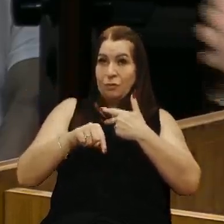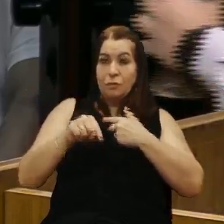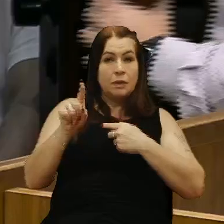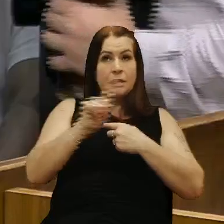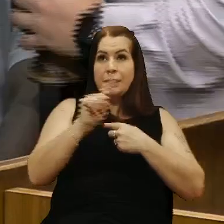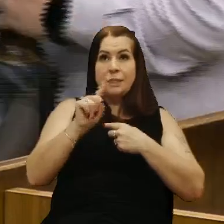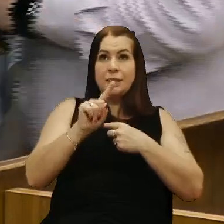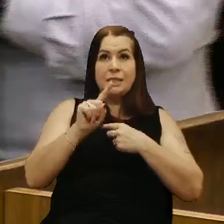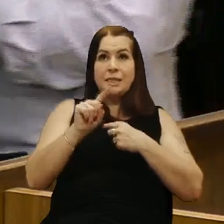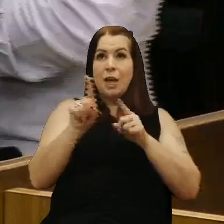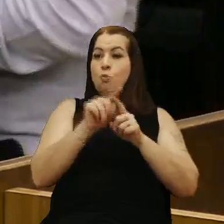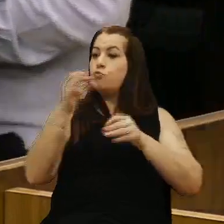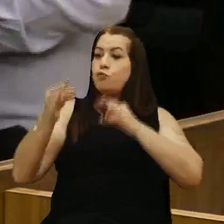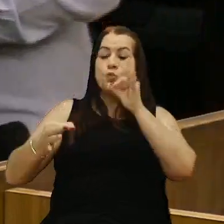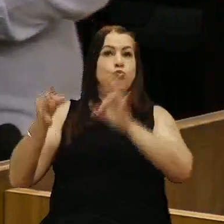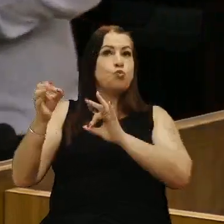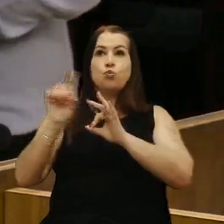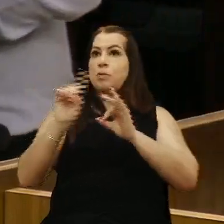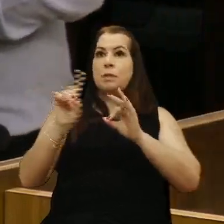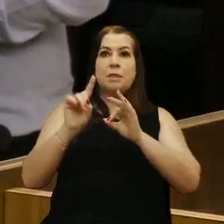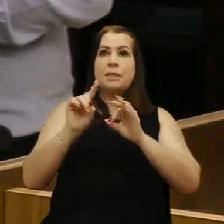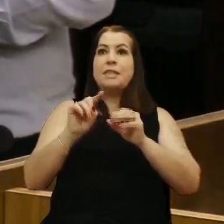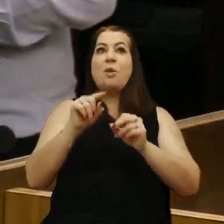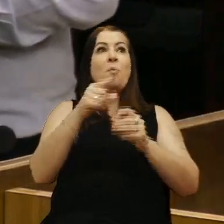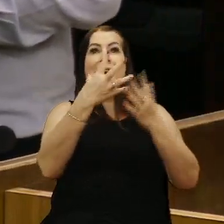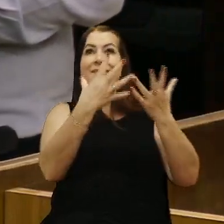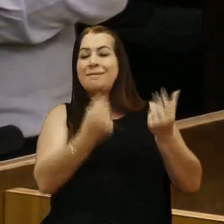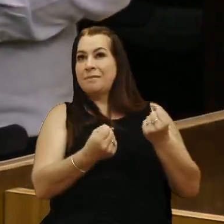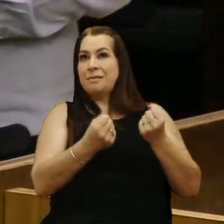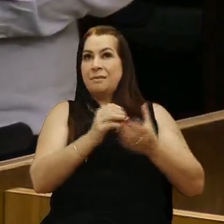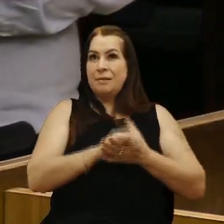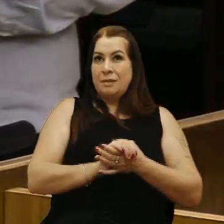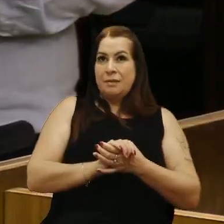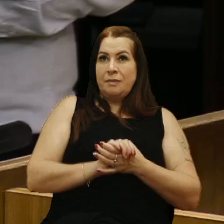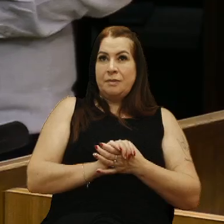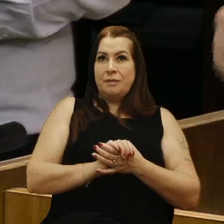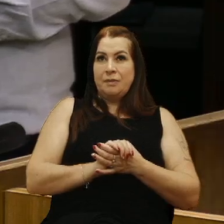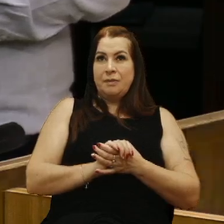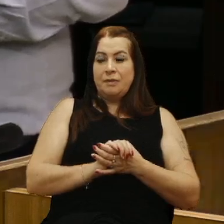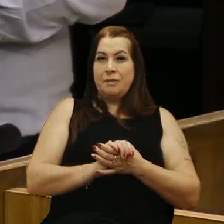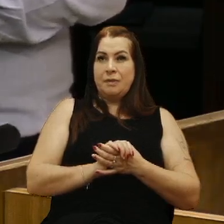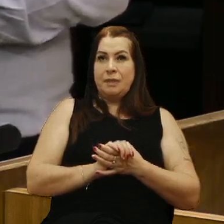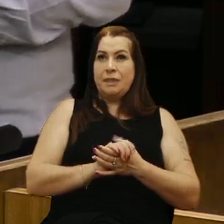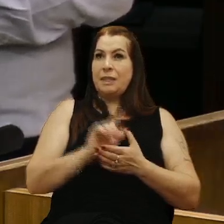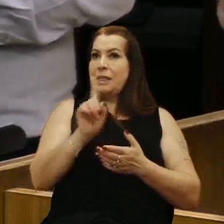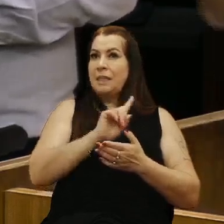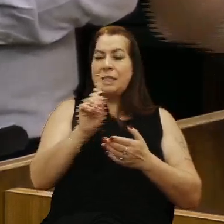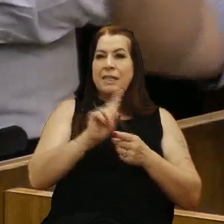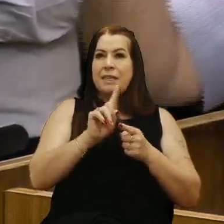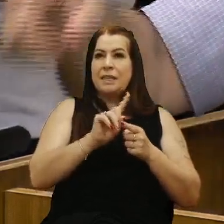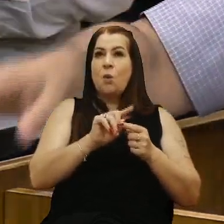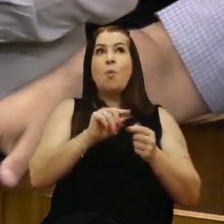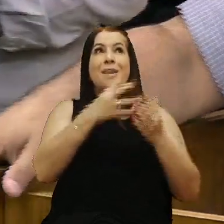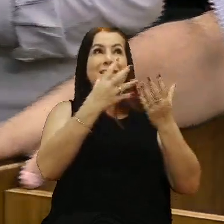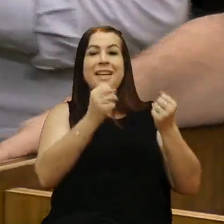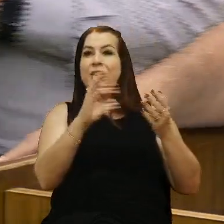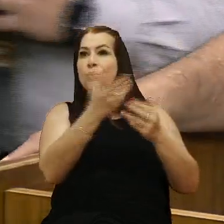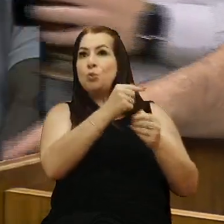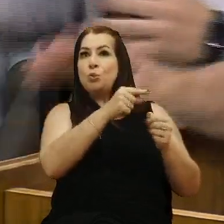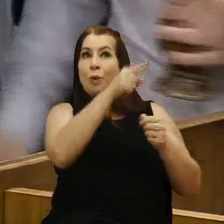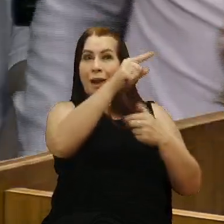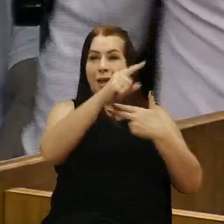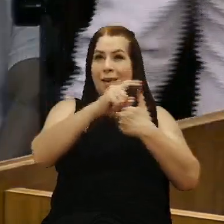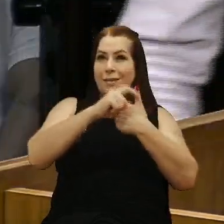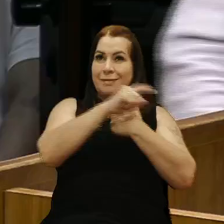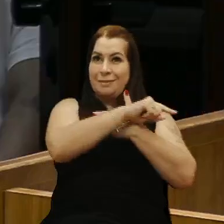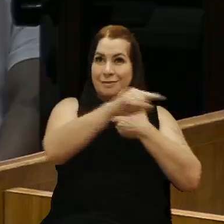se subjuga, não se submete e não se defenestra ao Poder